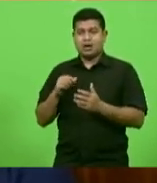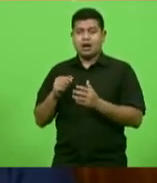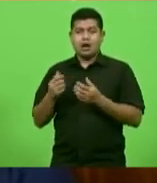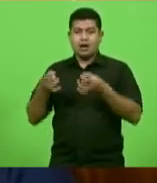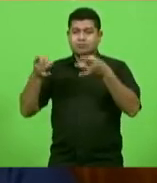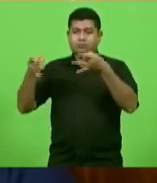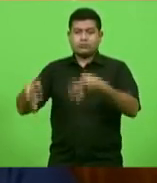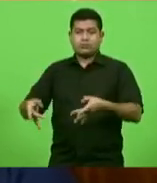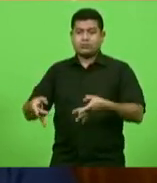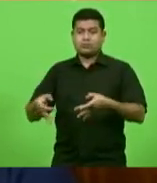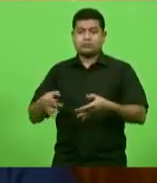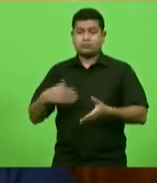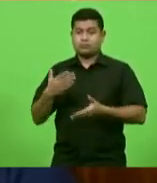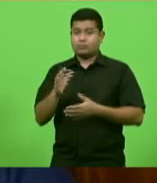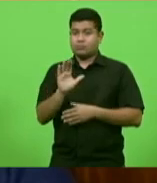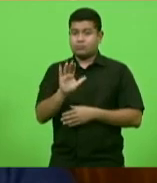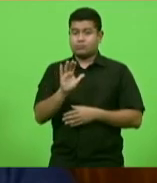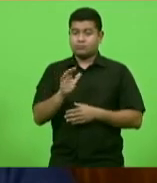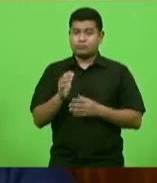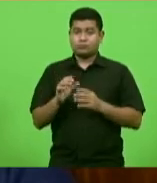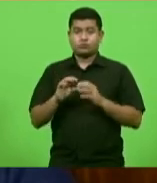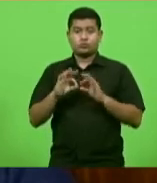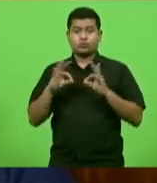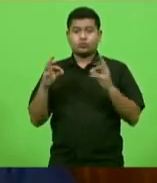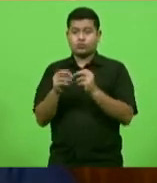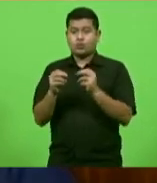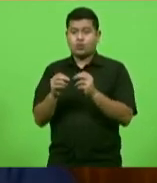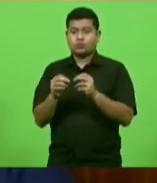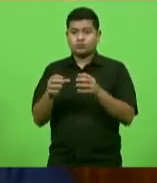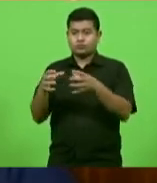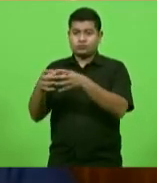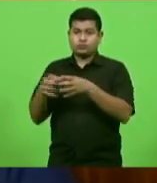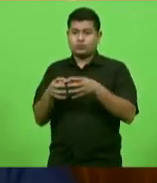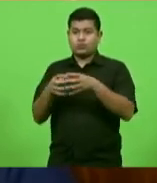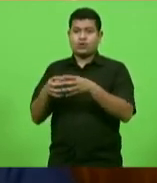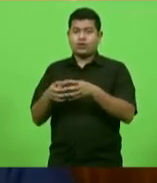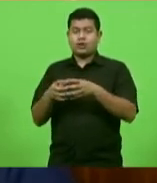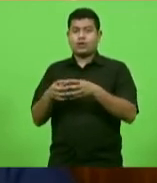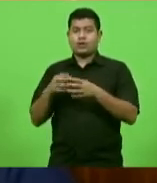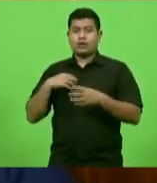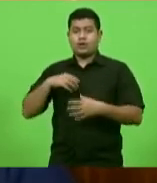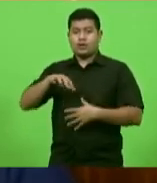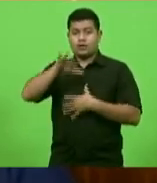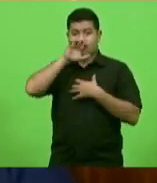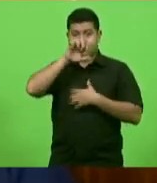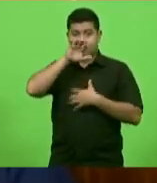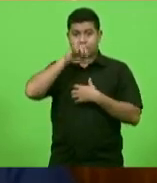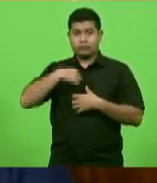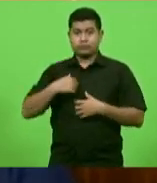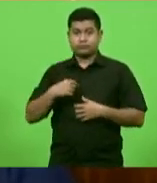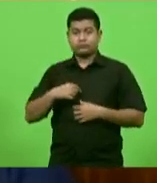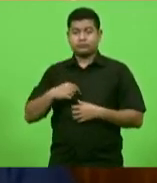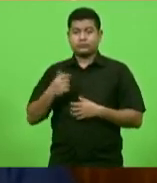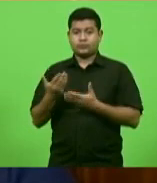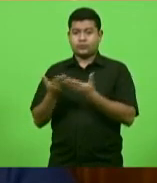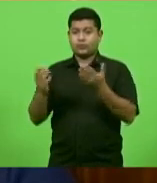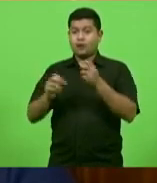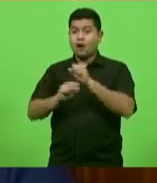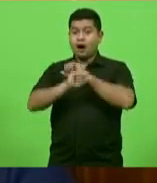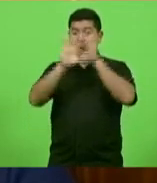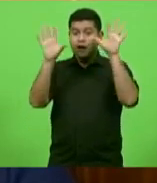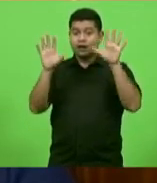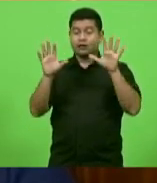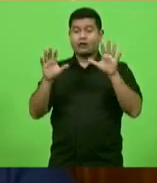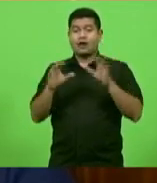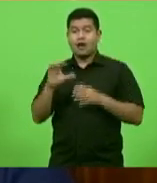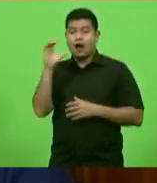para citar todos os membros do primeiro escalão que deixaram o cargo por conta da questão dos respiradores, não ficou claro na